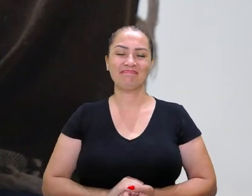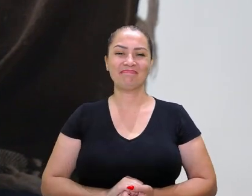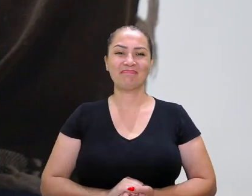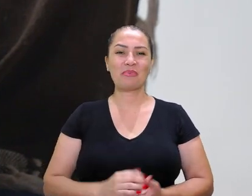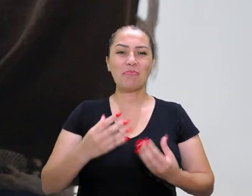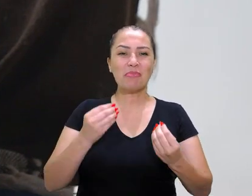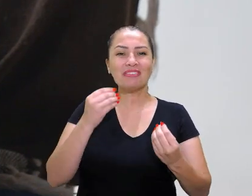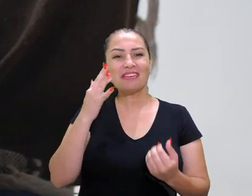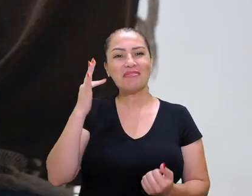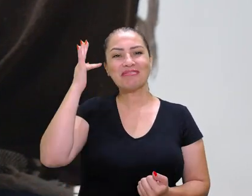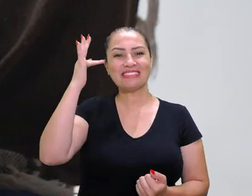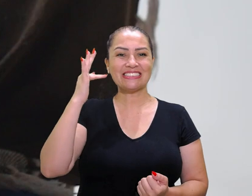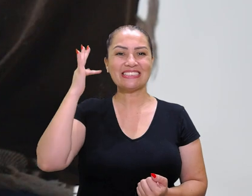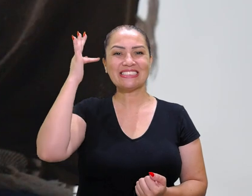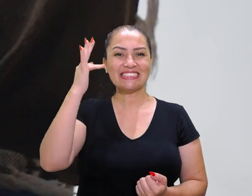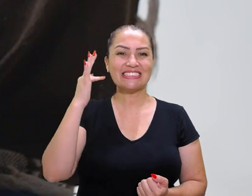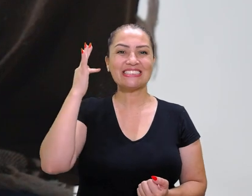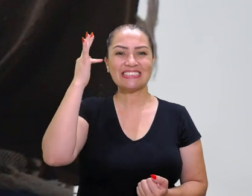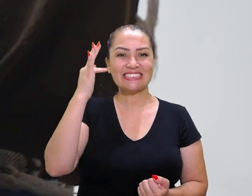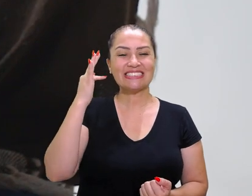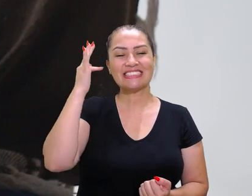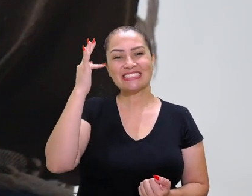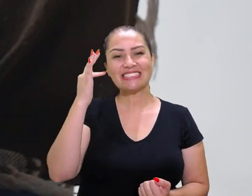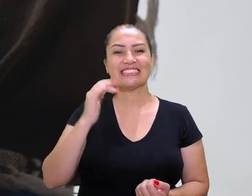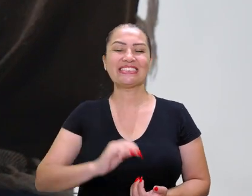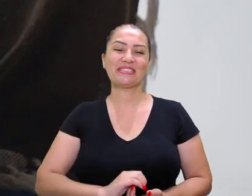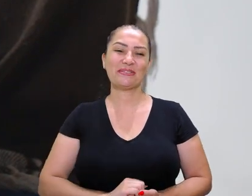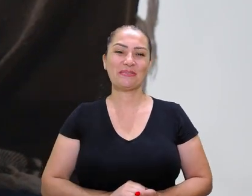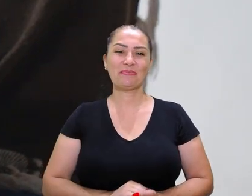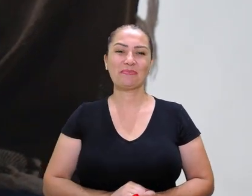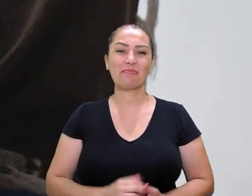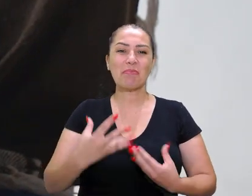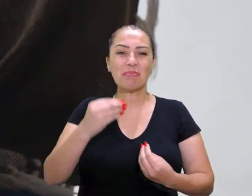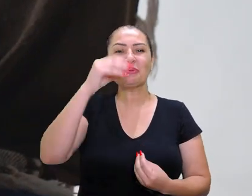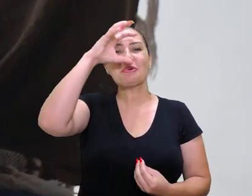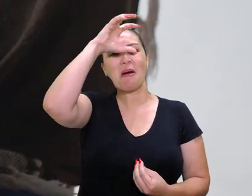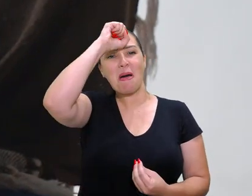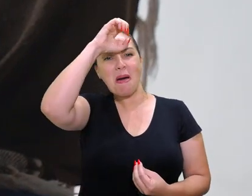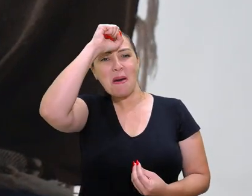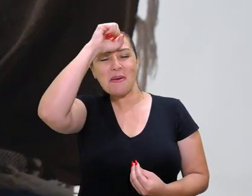Muita filosofia. Muita filosofia, muito aprendizado.